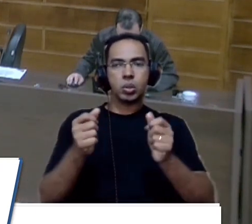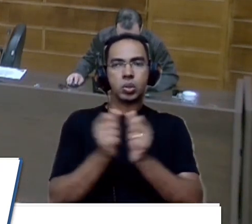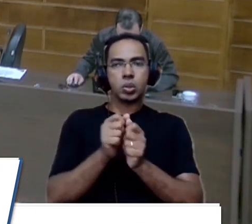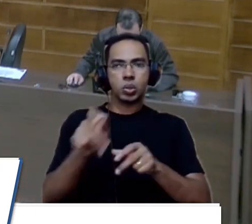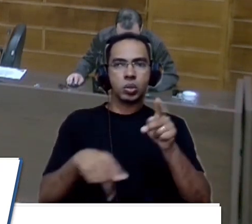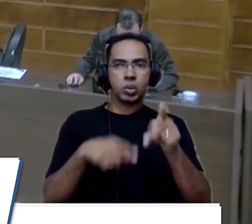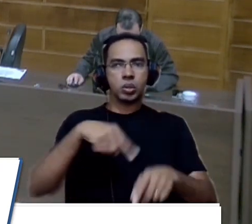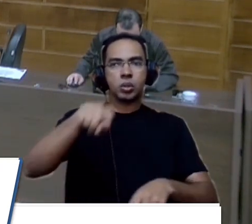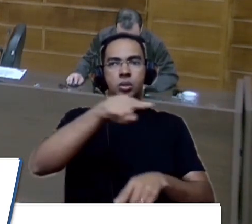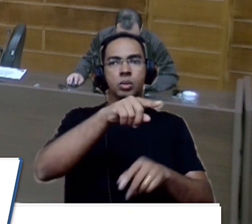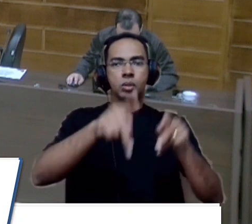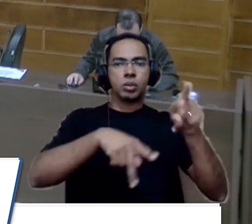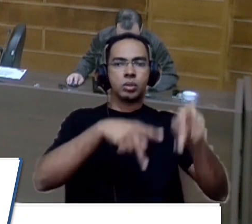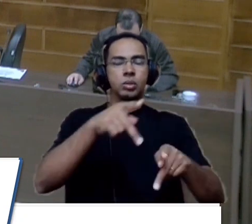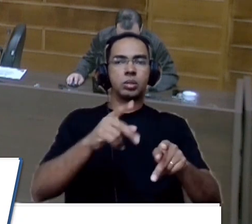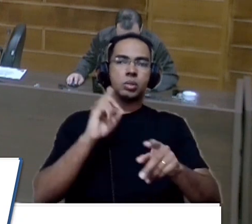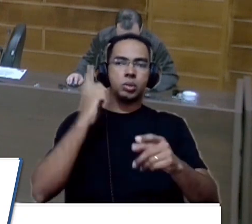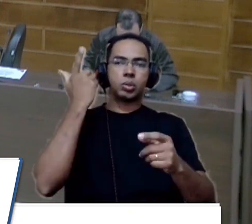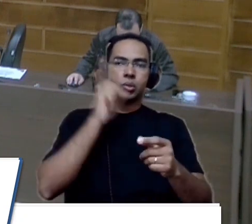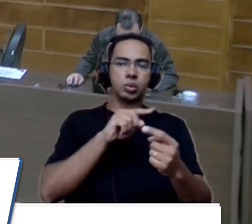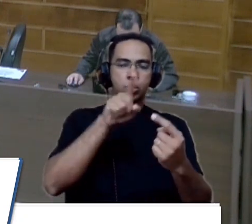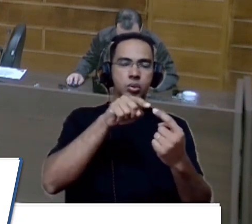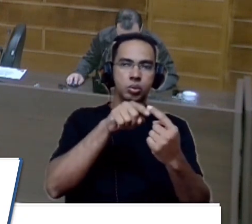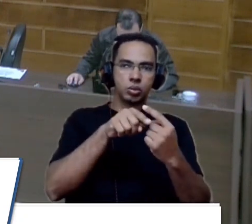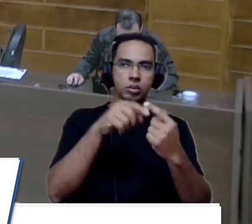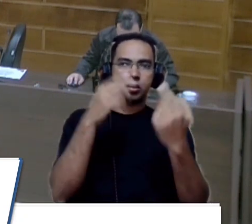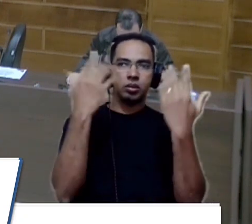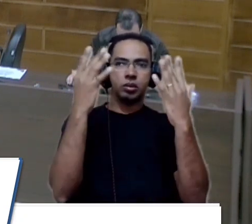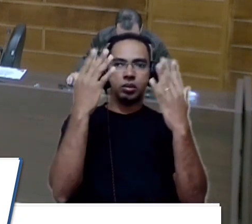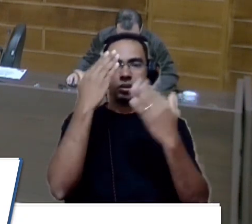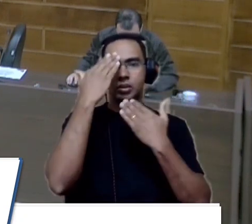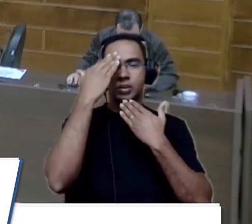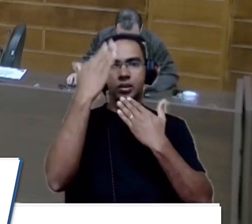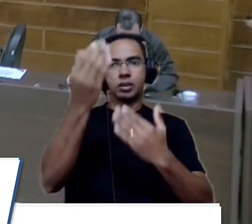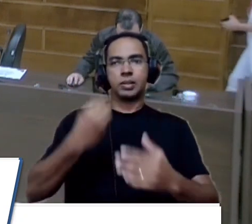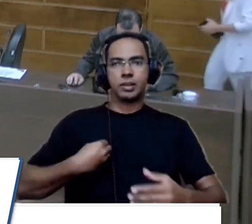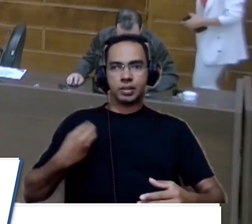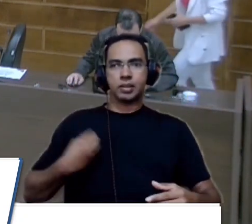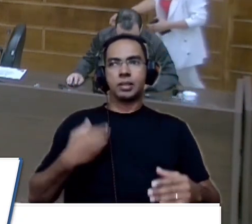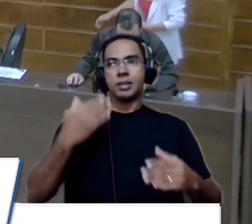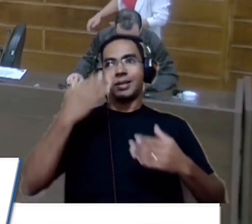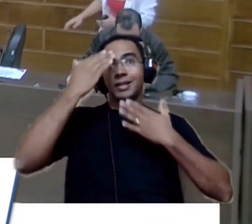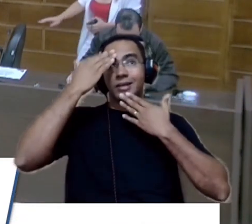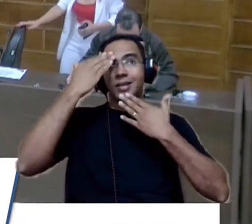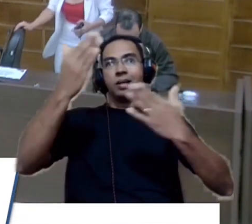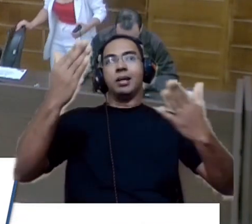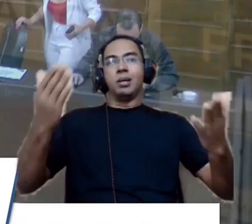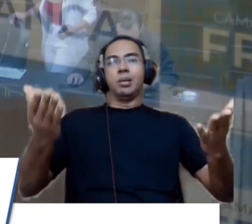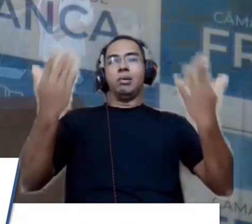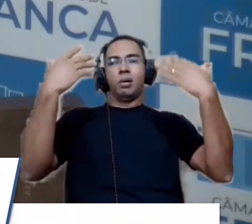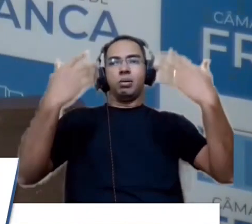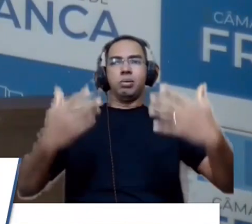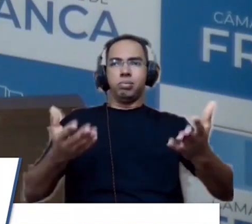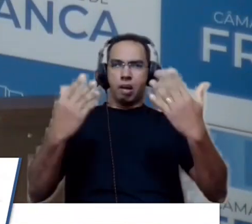consegue objetivos. Meus parabéns e muito obrigado pela presença. Certinho, muito obrigado. E vamos juntar forças, os